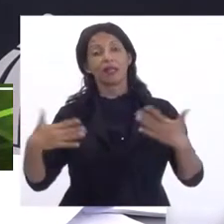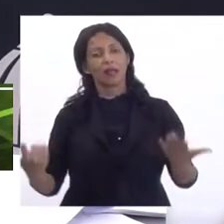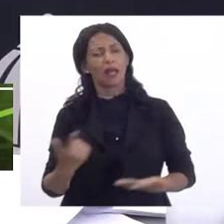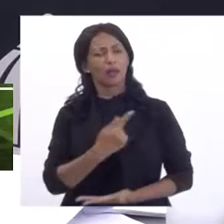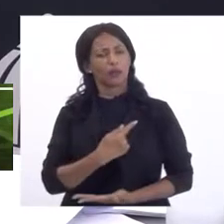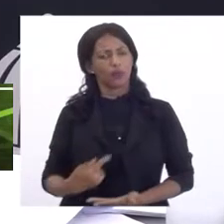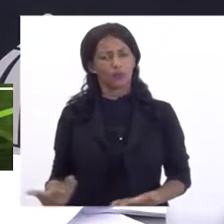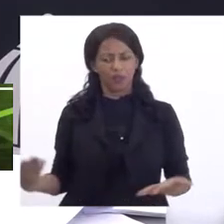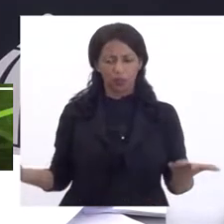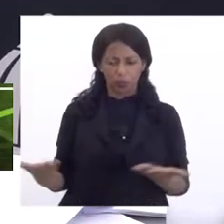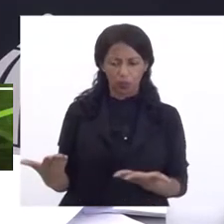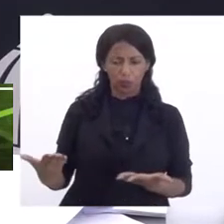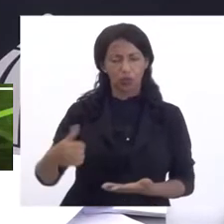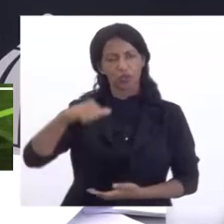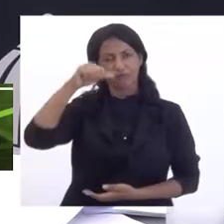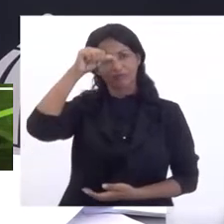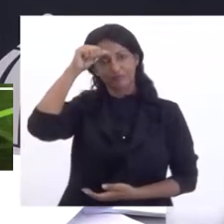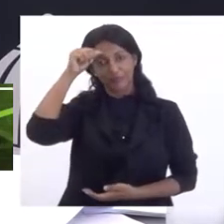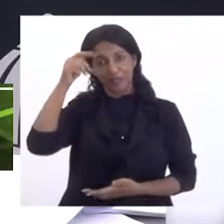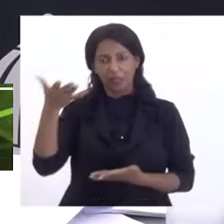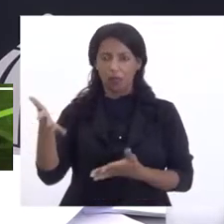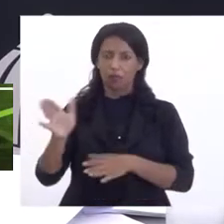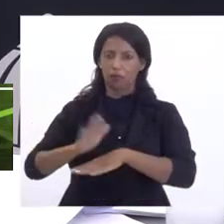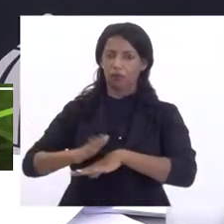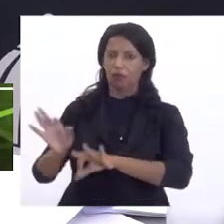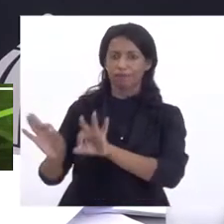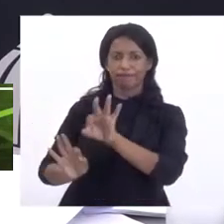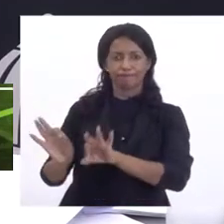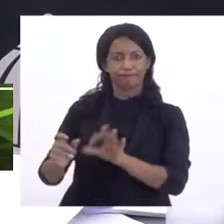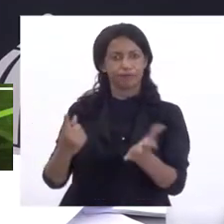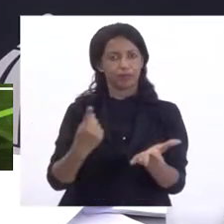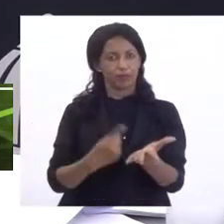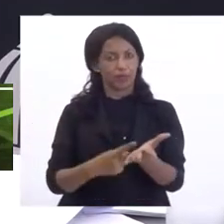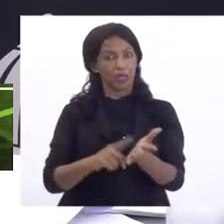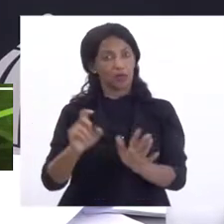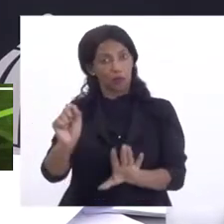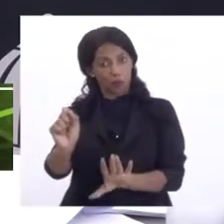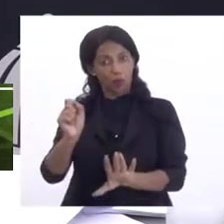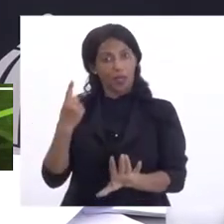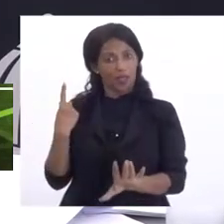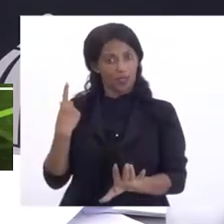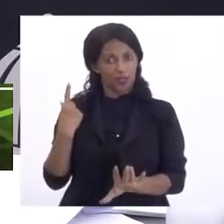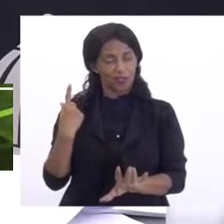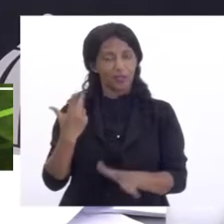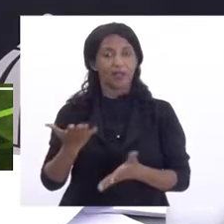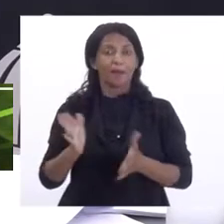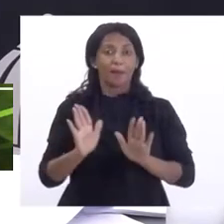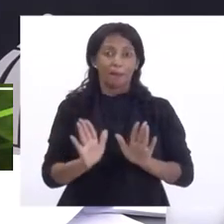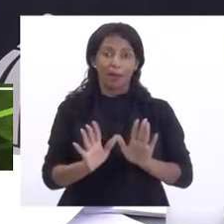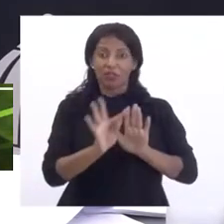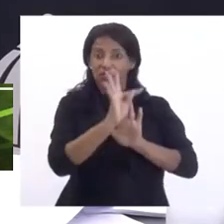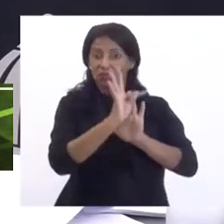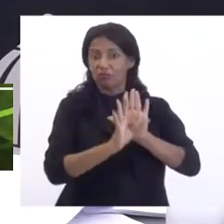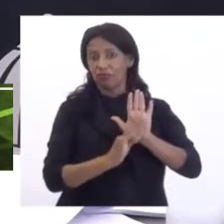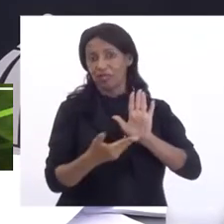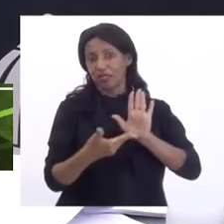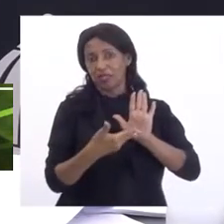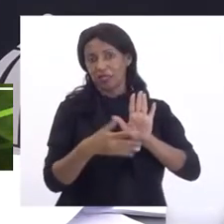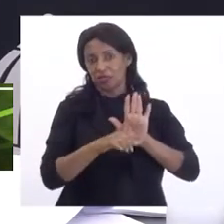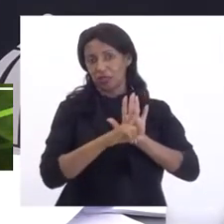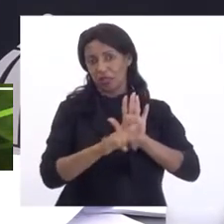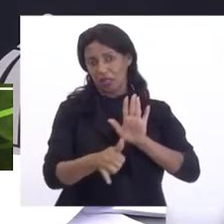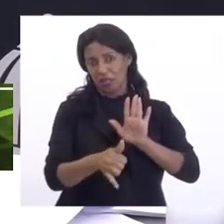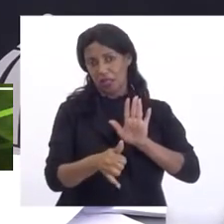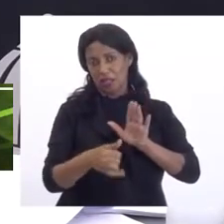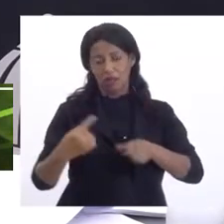atual não foi quem fez este acordo, foi o governador anterior, mas está no texto da lei. E aí não